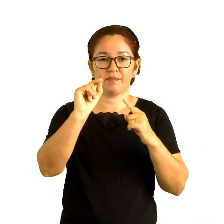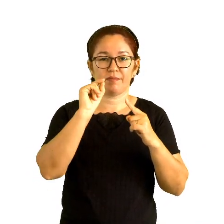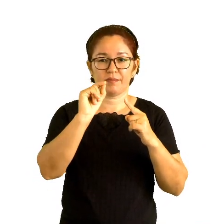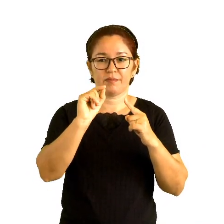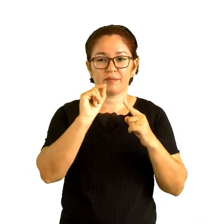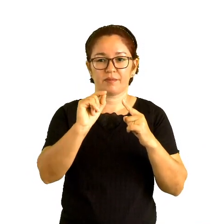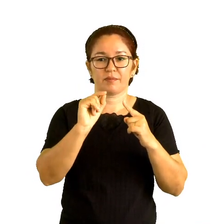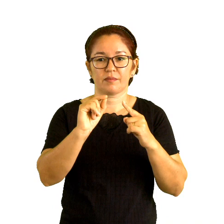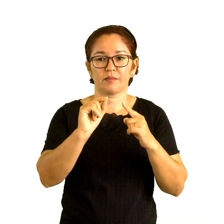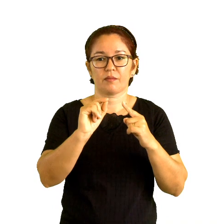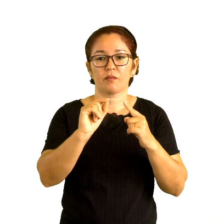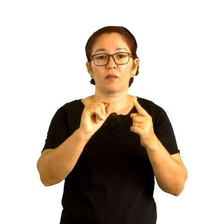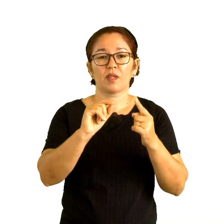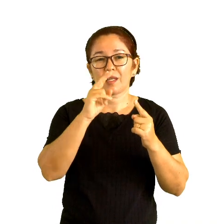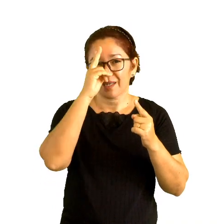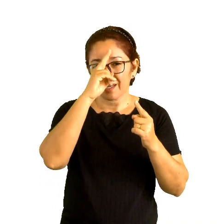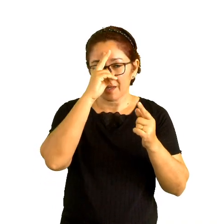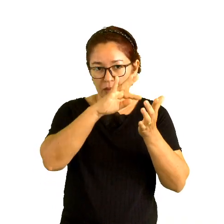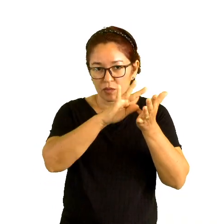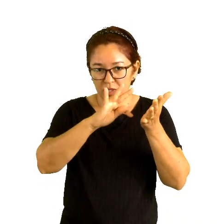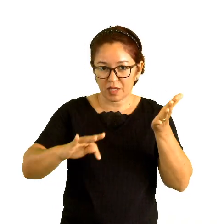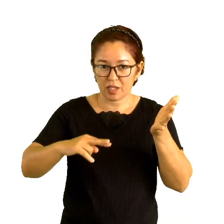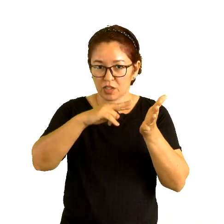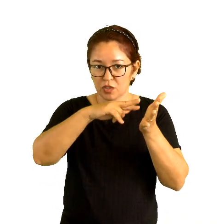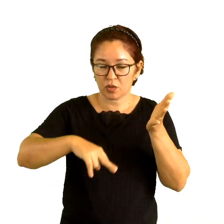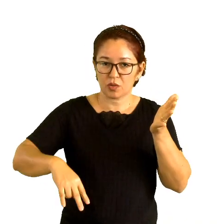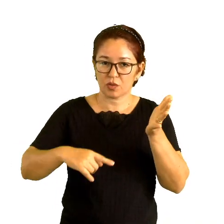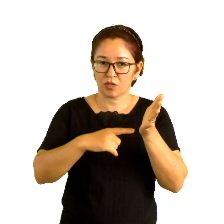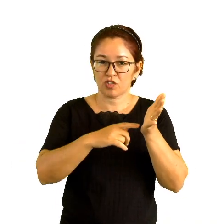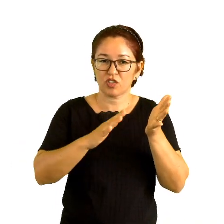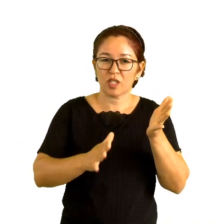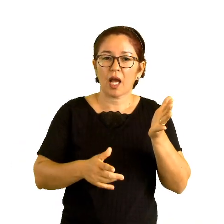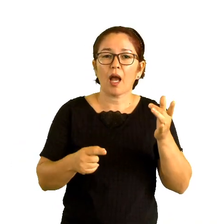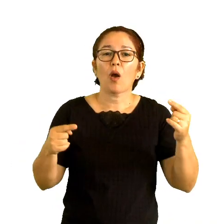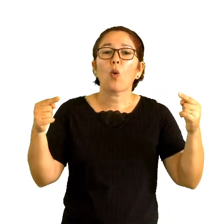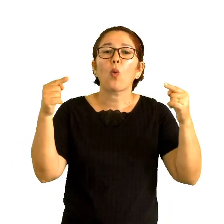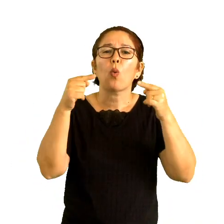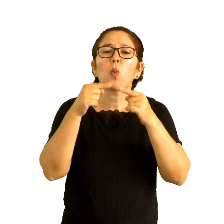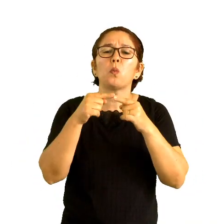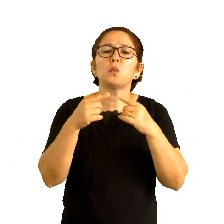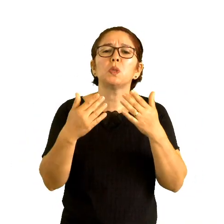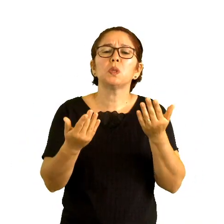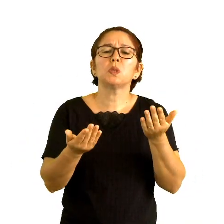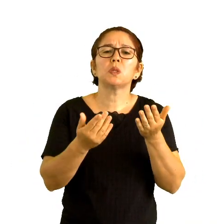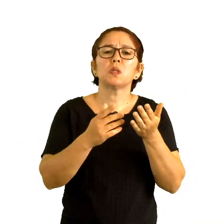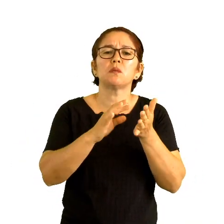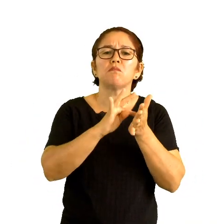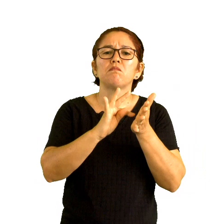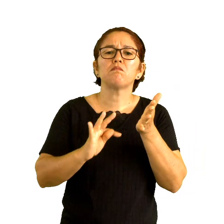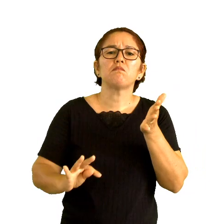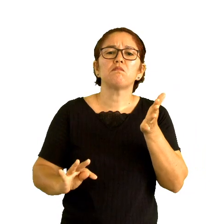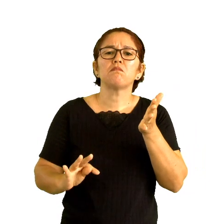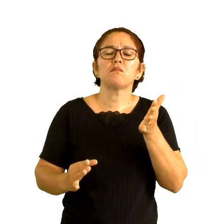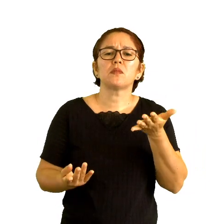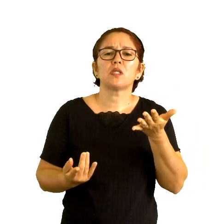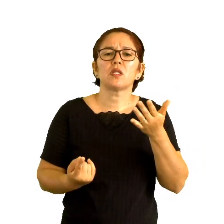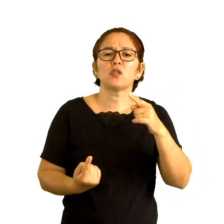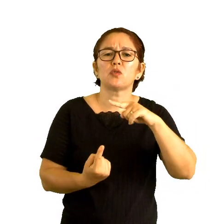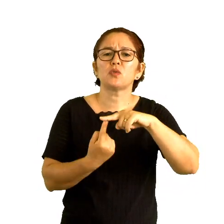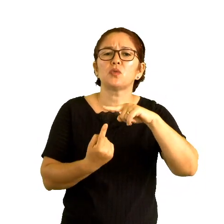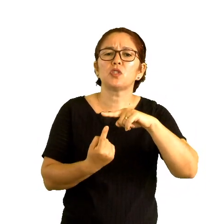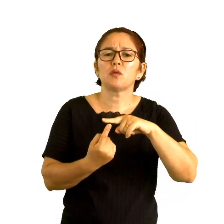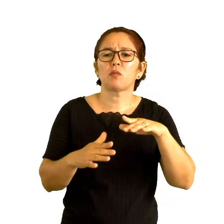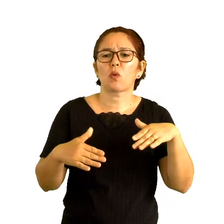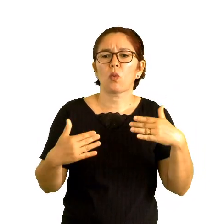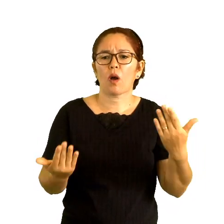texto lido faz parte de qual tipo de texto? Nós temos aí as opções: